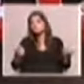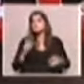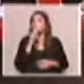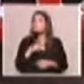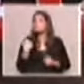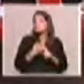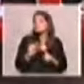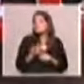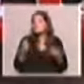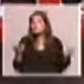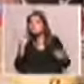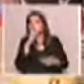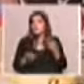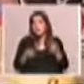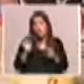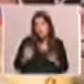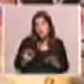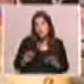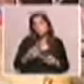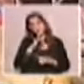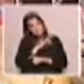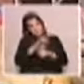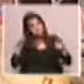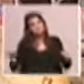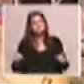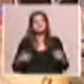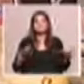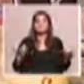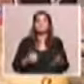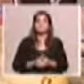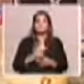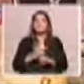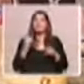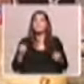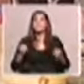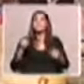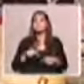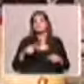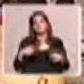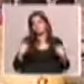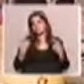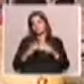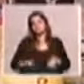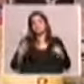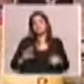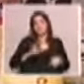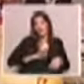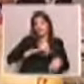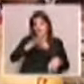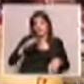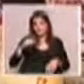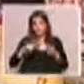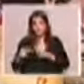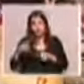desafio, se estiver já avaliado, comunicar, não é? Porque a riqueza é totalmente diferente. E com o queijo sarra deste, são animais que